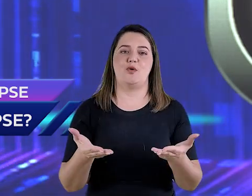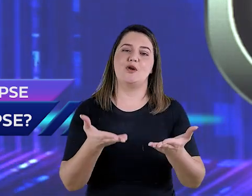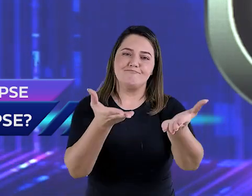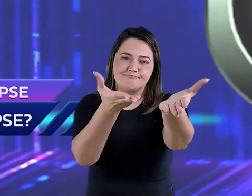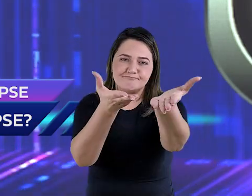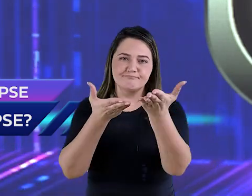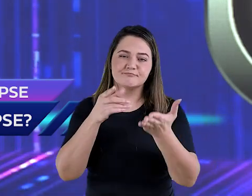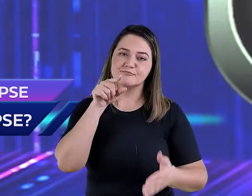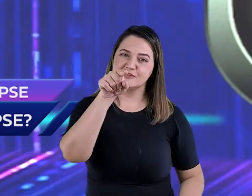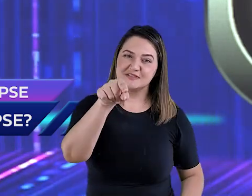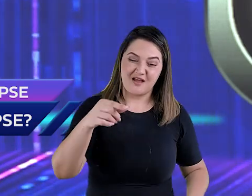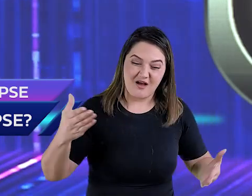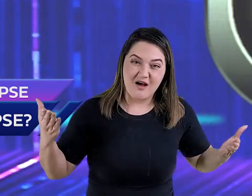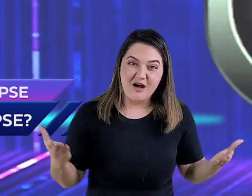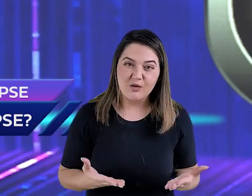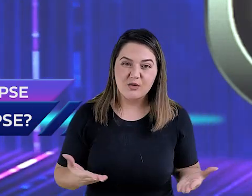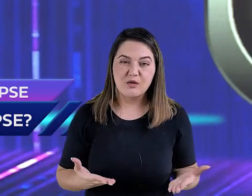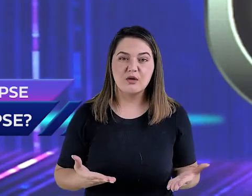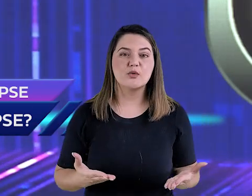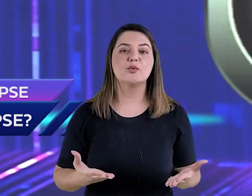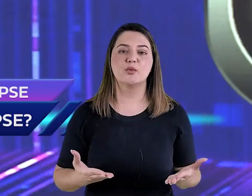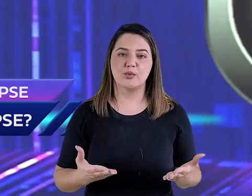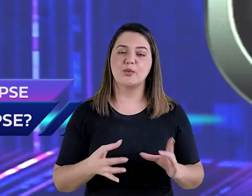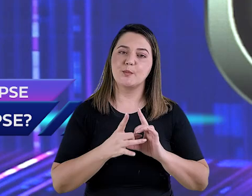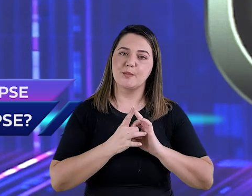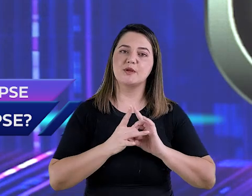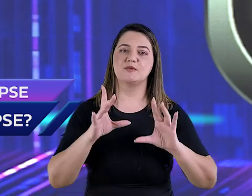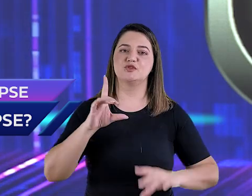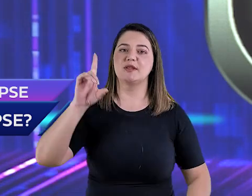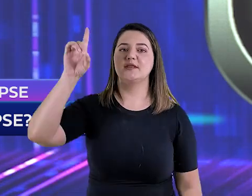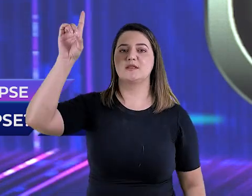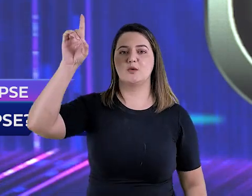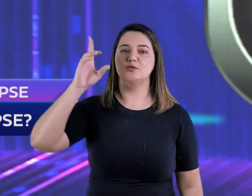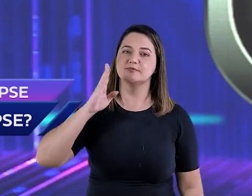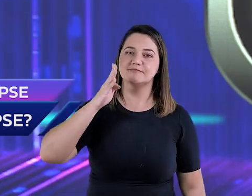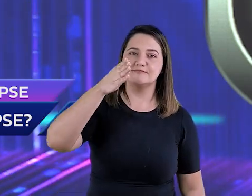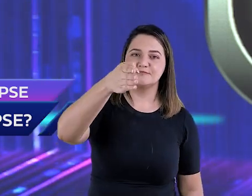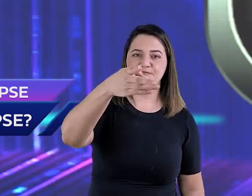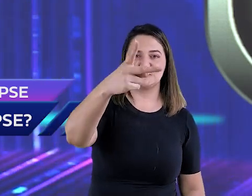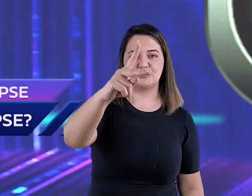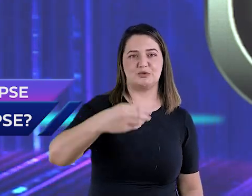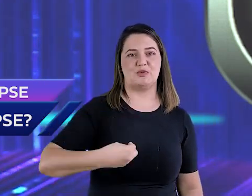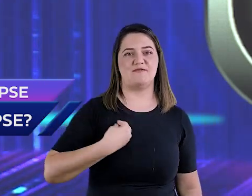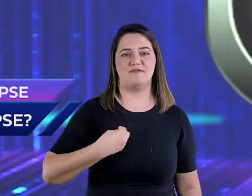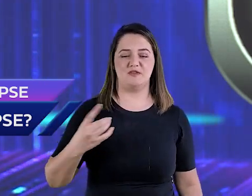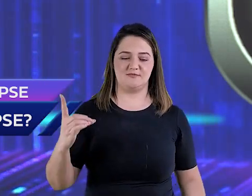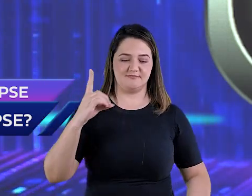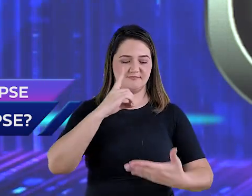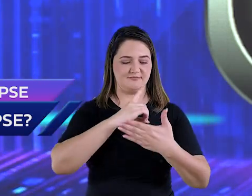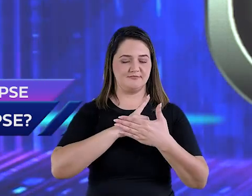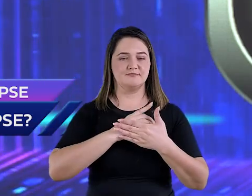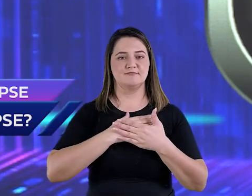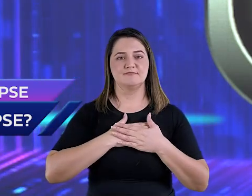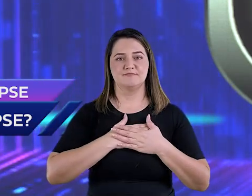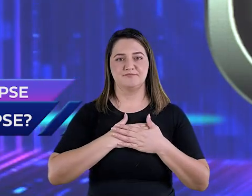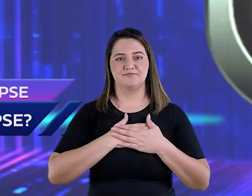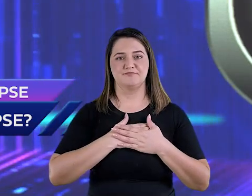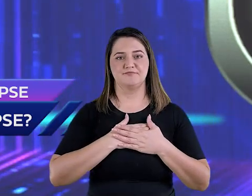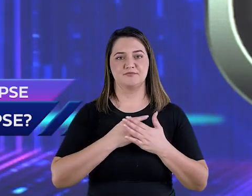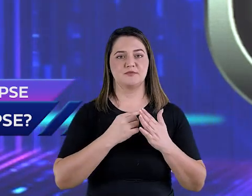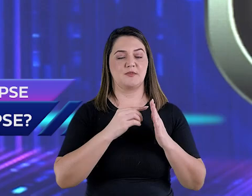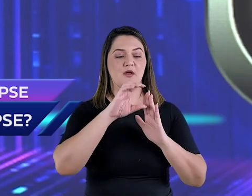momento, agora, é permitir que Deus entre na sua vida. No